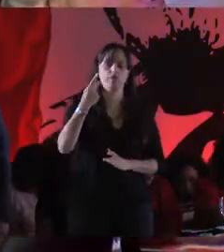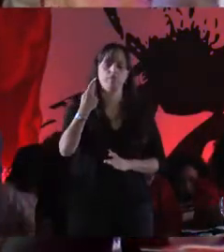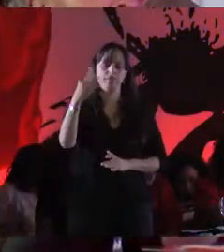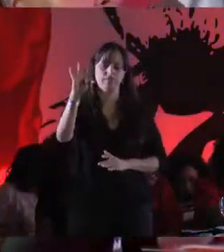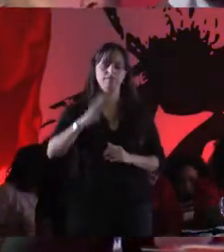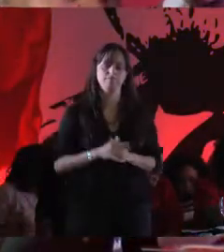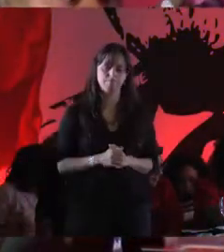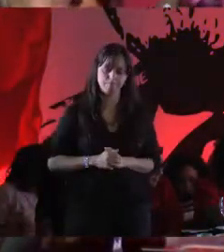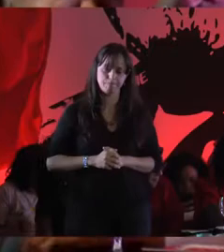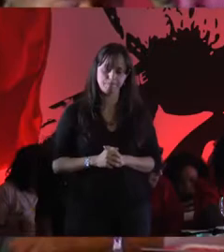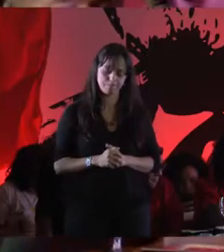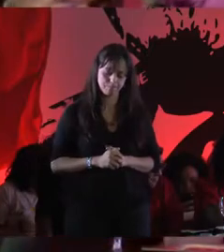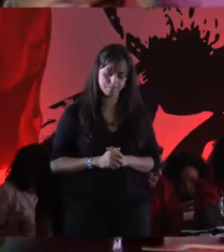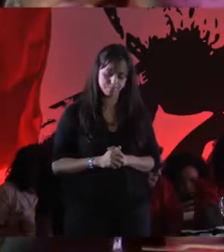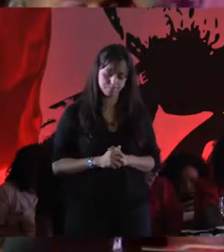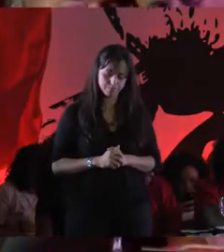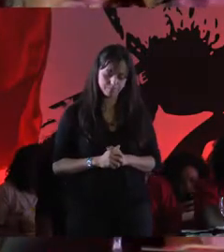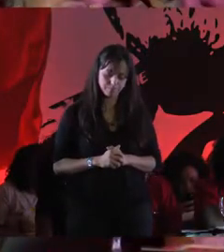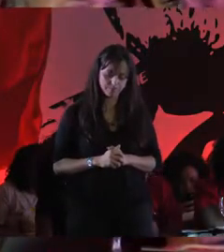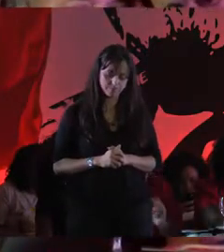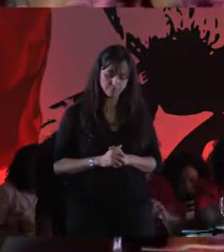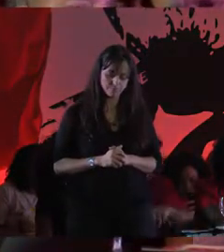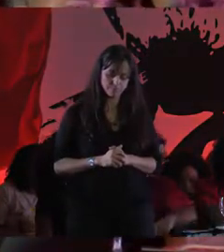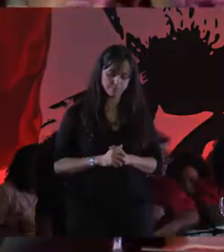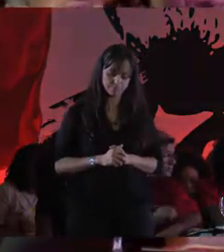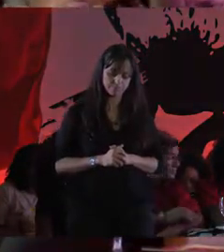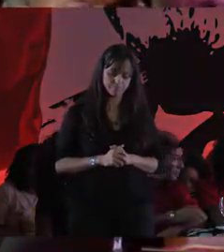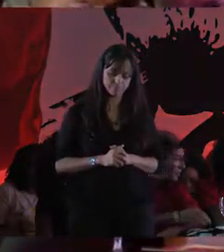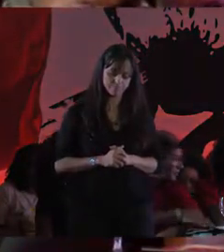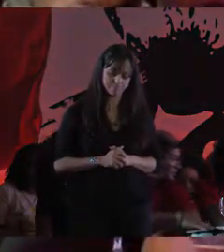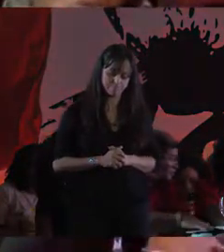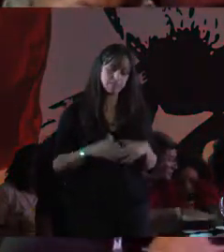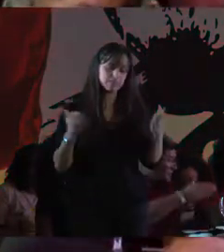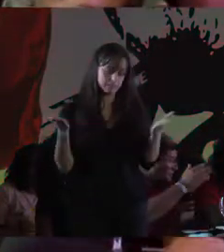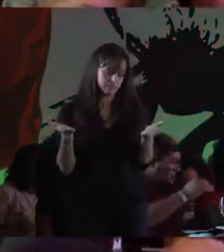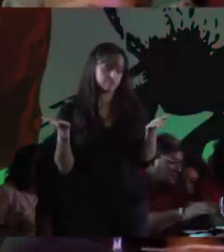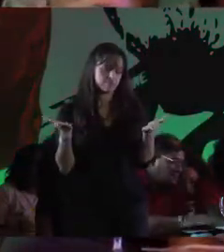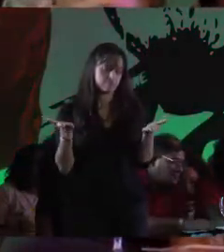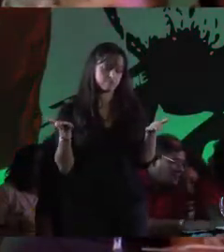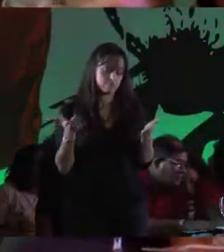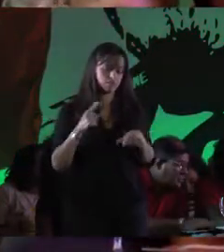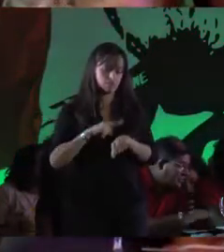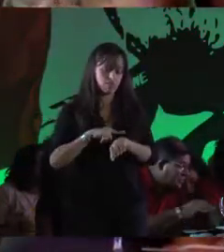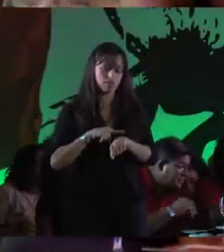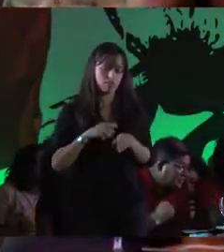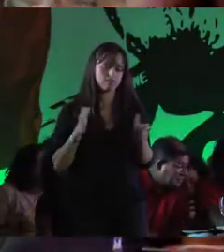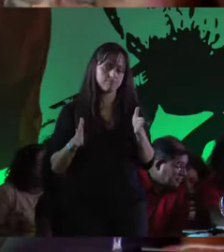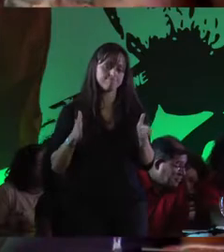Companheiros e companheiras, estamos vivendo tempos difíceis,